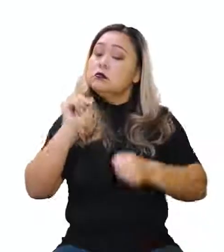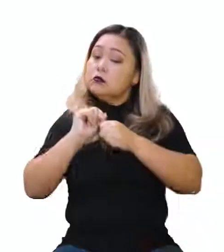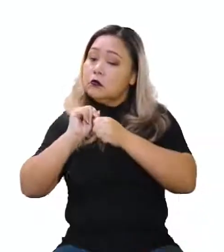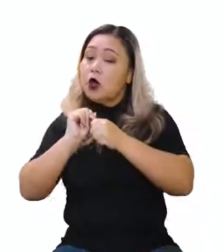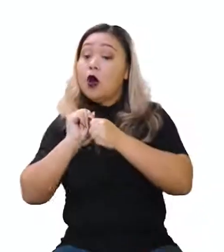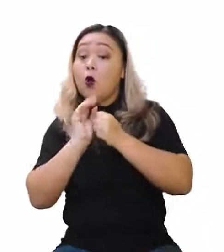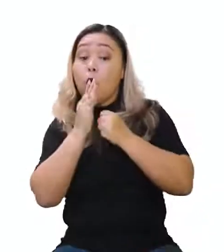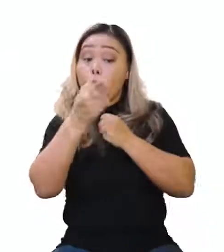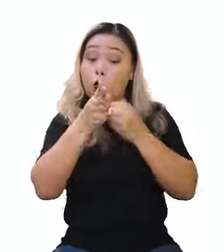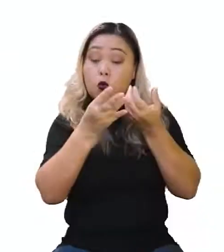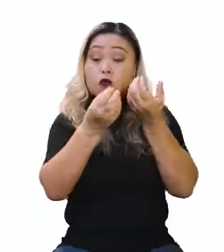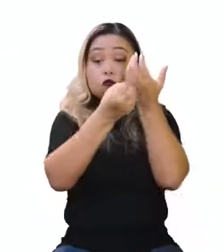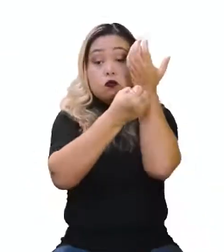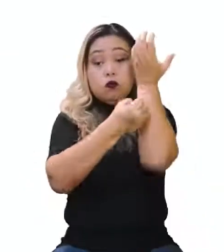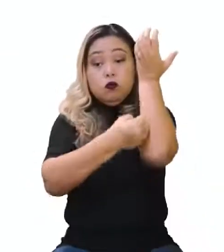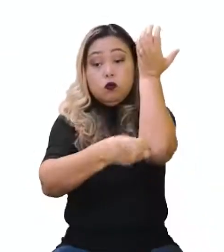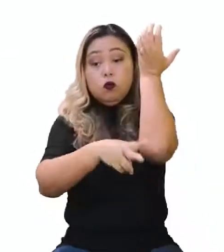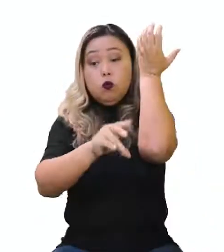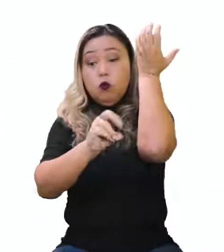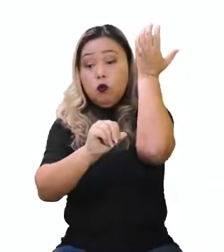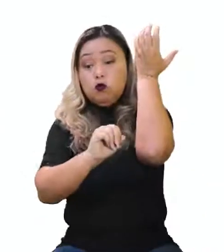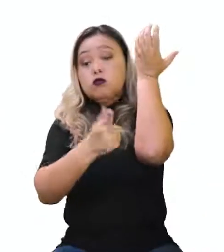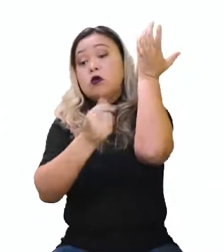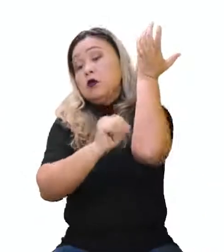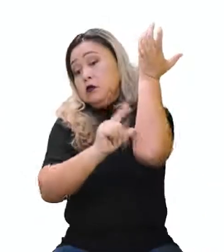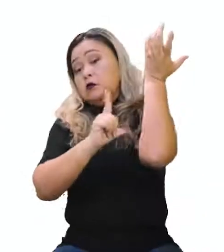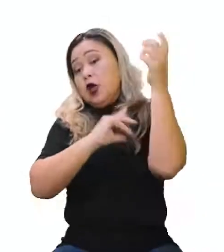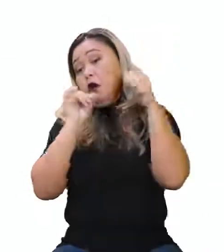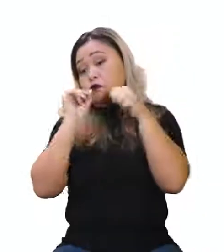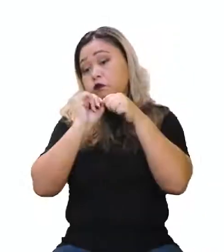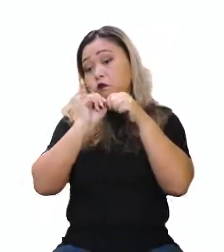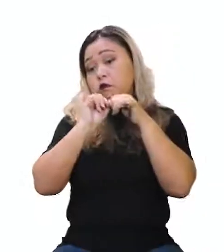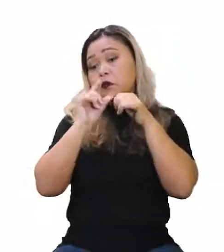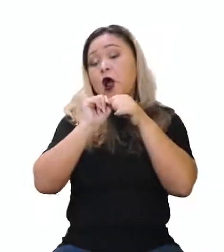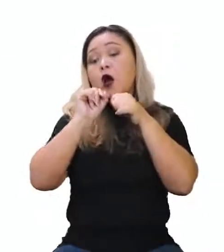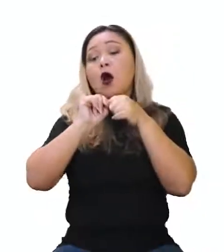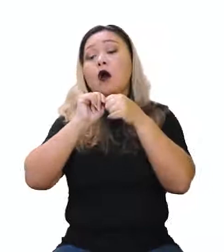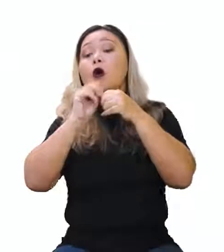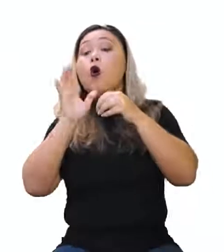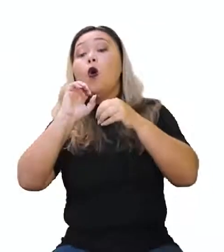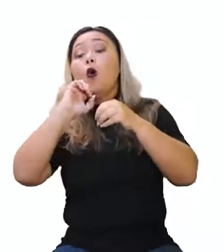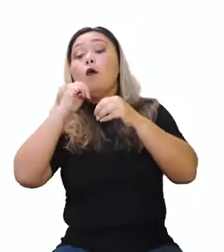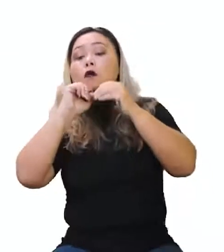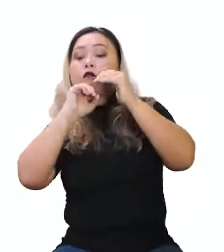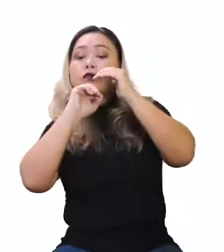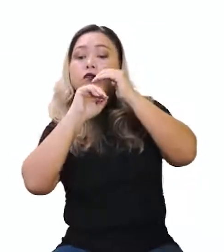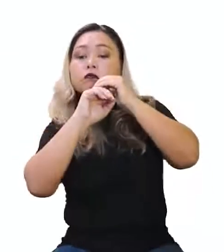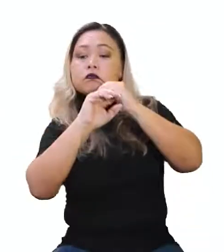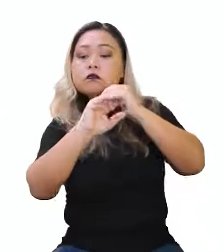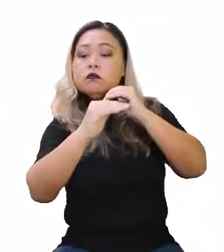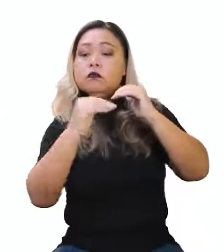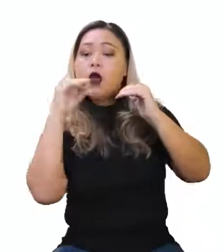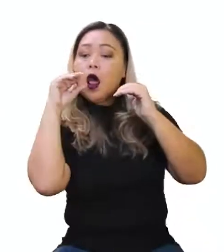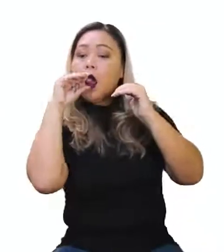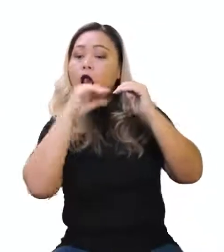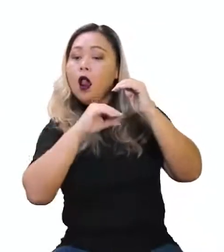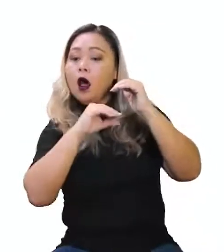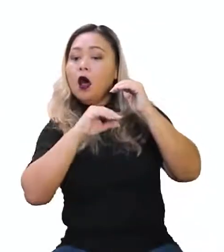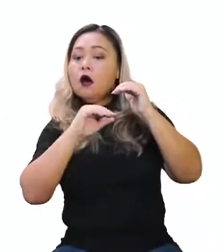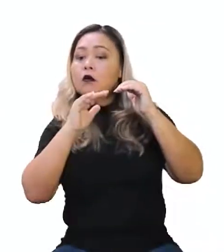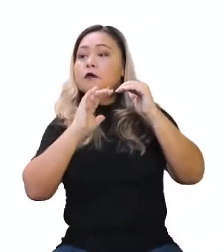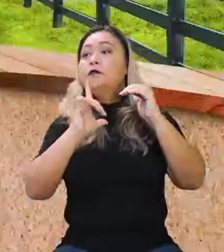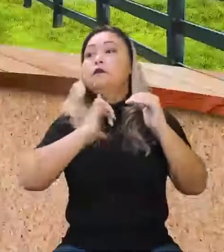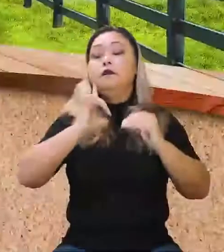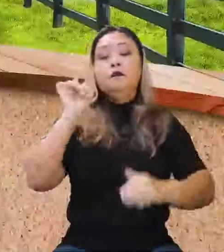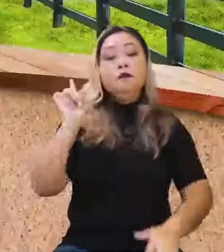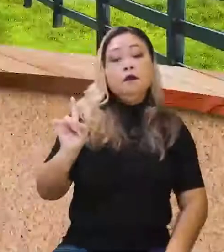de ovos galados, é óbvio, para colocar em uma chocadeira. Galerinha, aqui